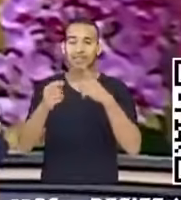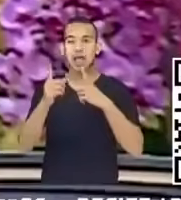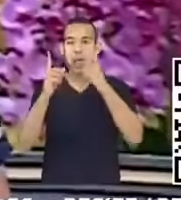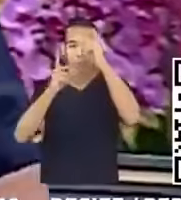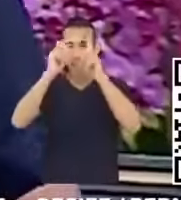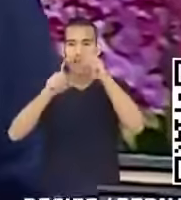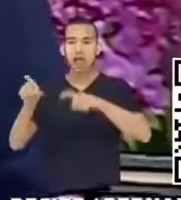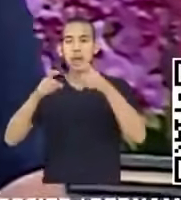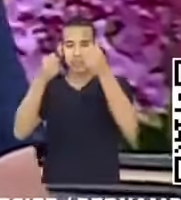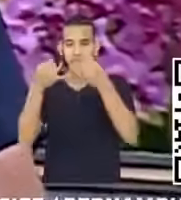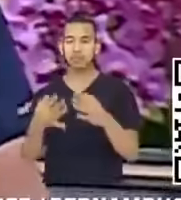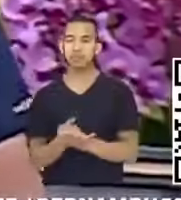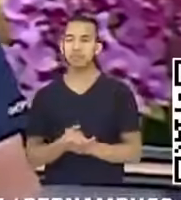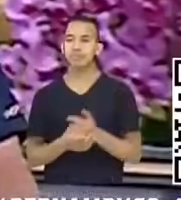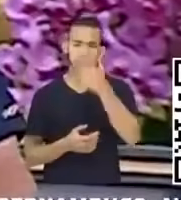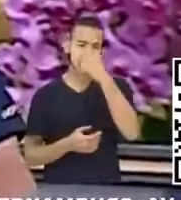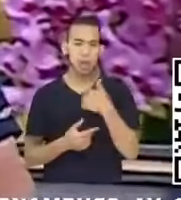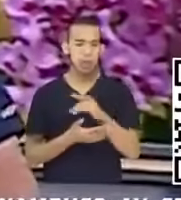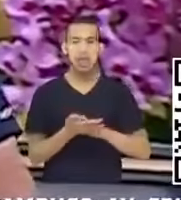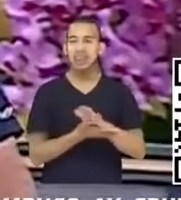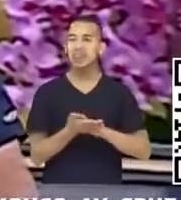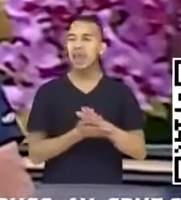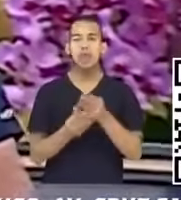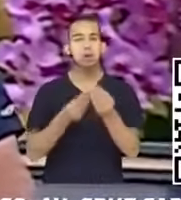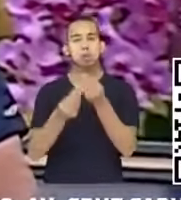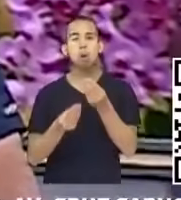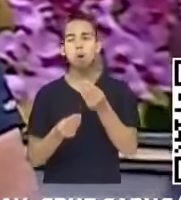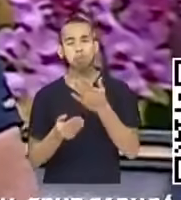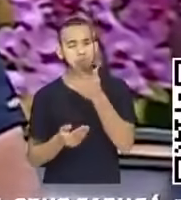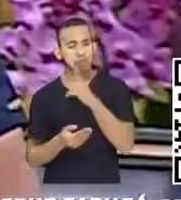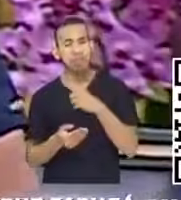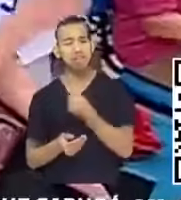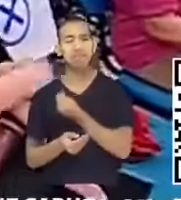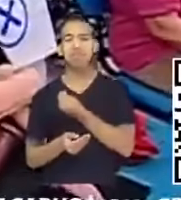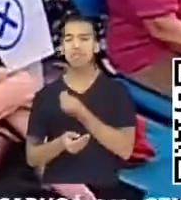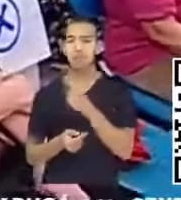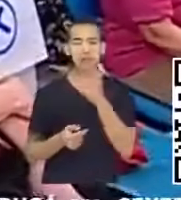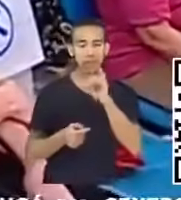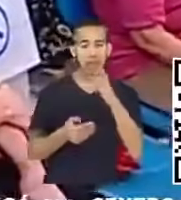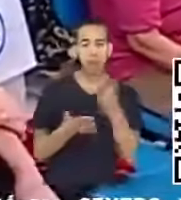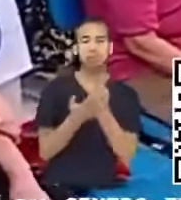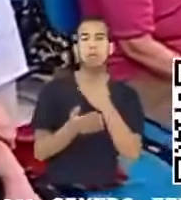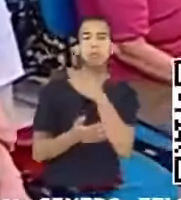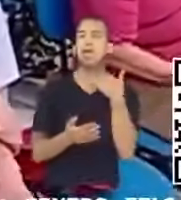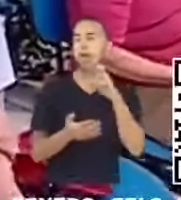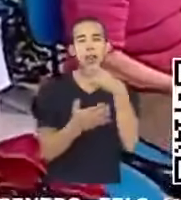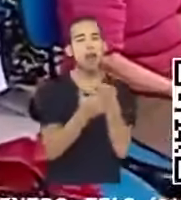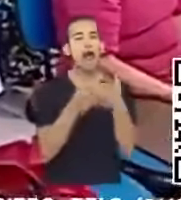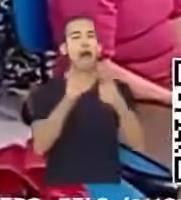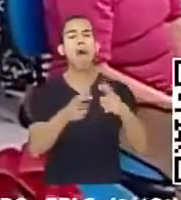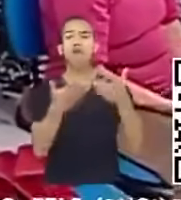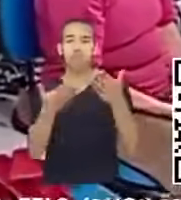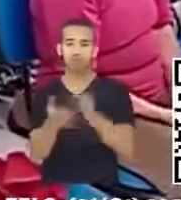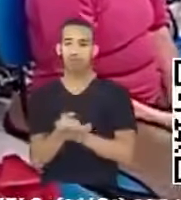fala na roça que a gente falava assim eu não tenho onde cair morto quem já ouvi isso aí E ai não tenha todo